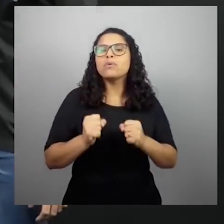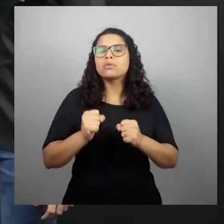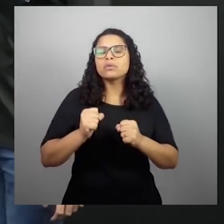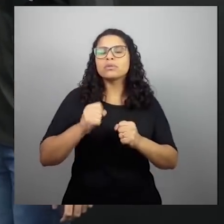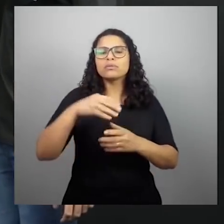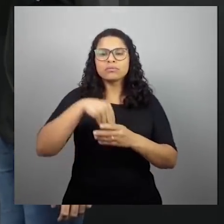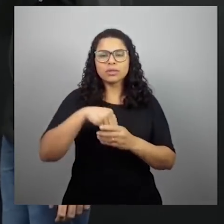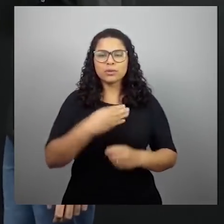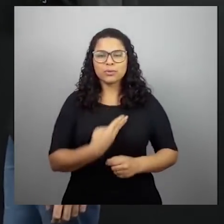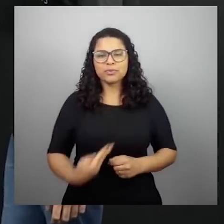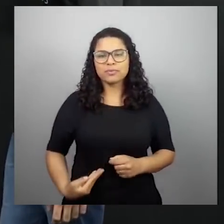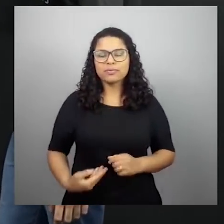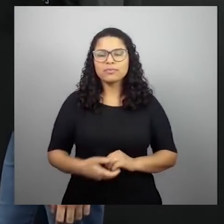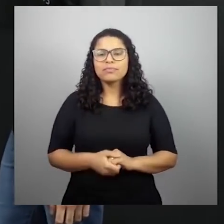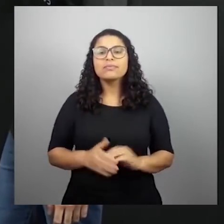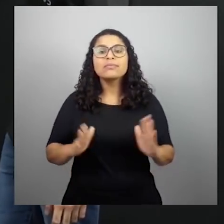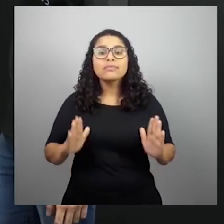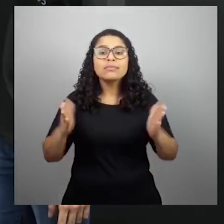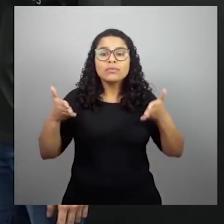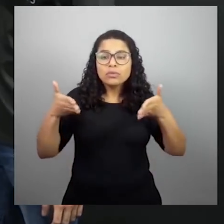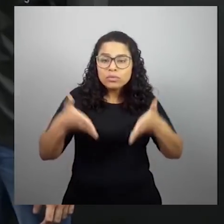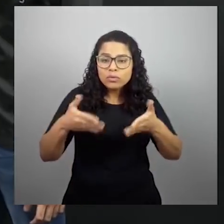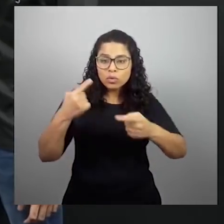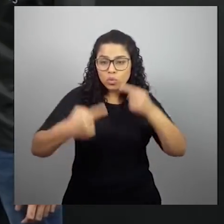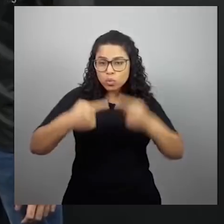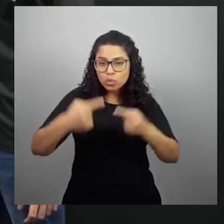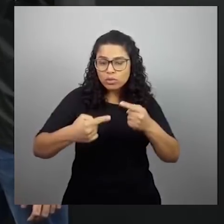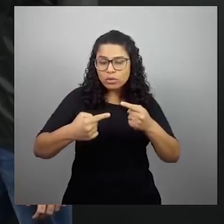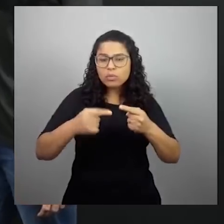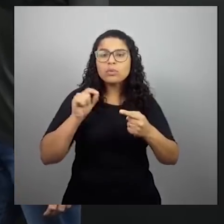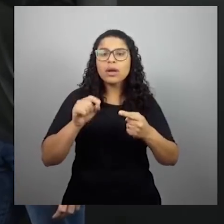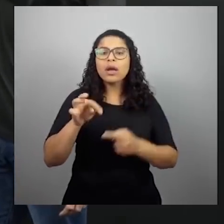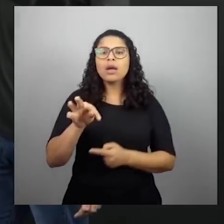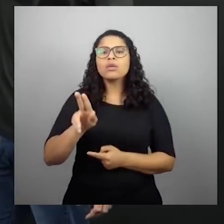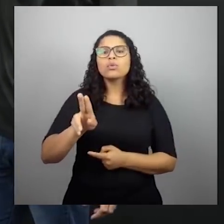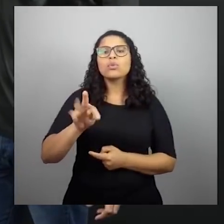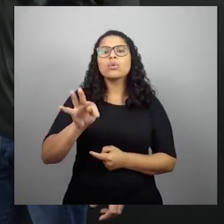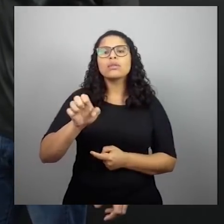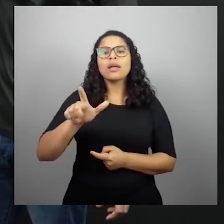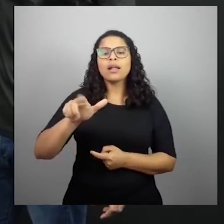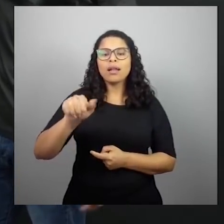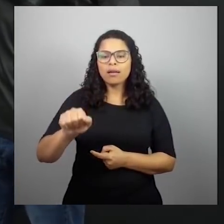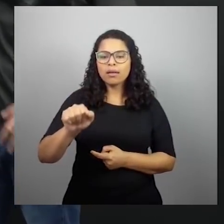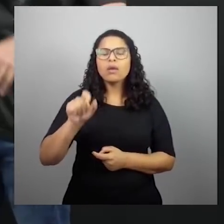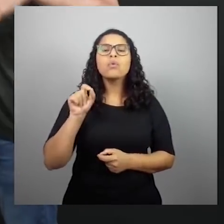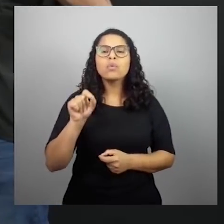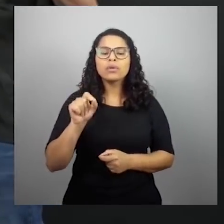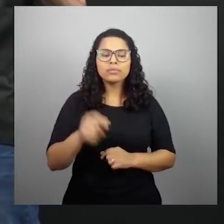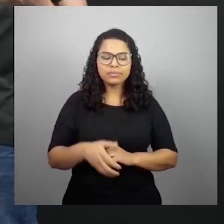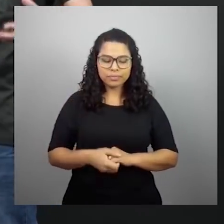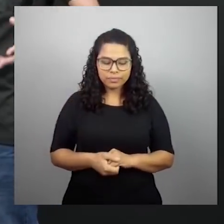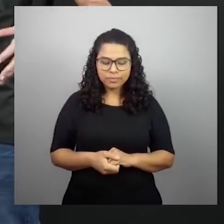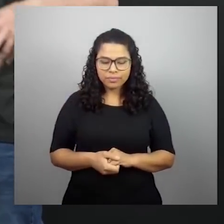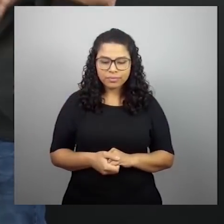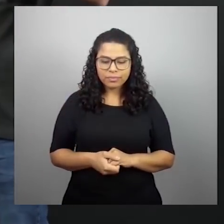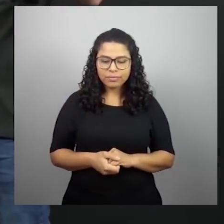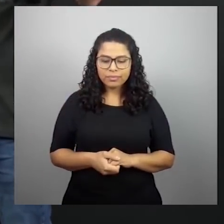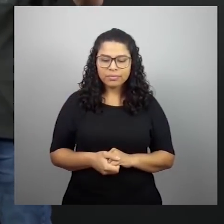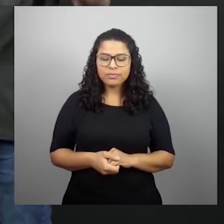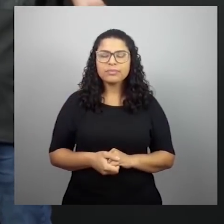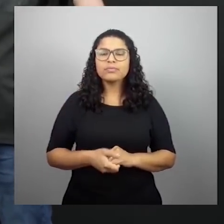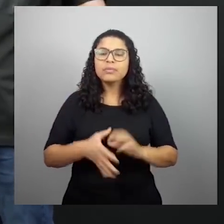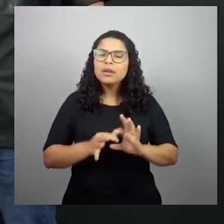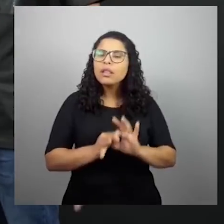para o centro da nossa aula aqui, que é a noção de tutela. No lugar de uma cidadania plena,